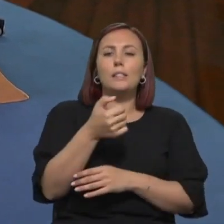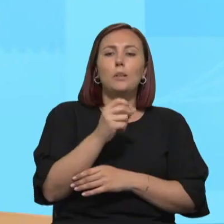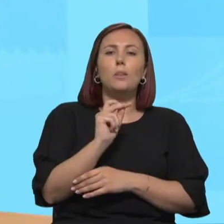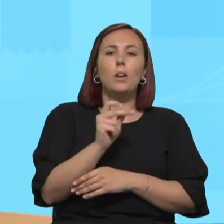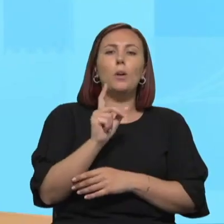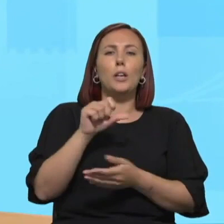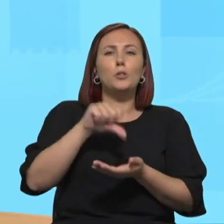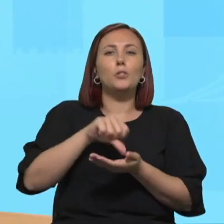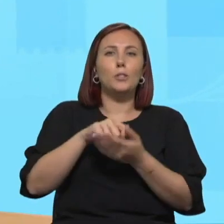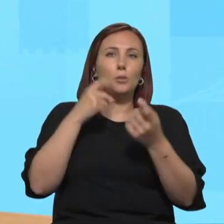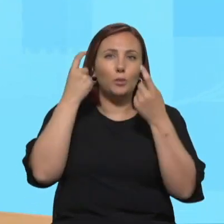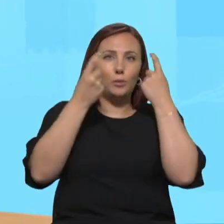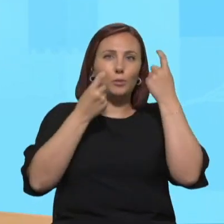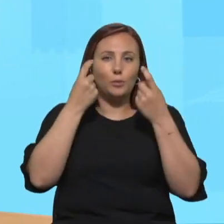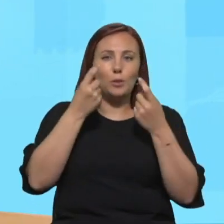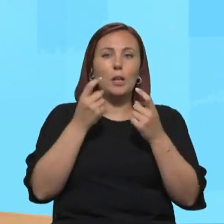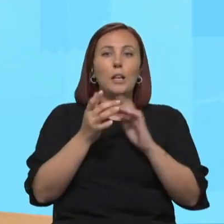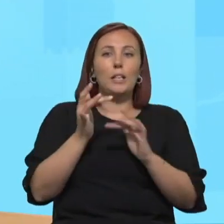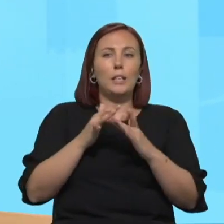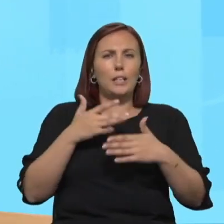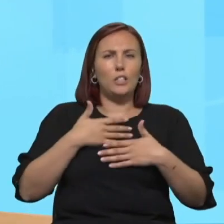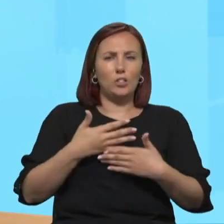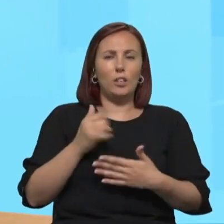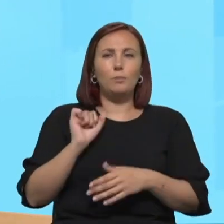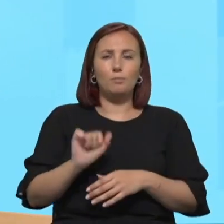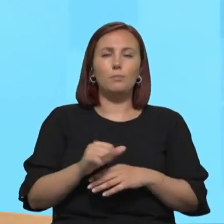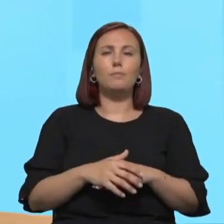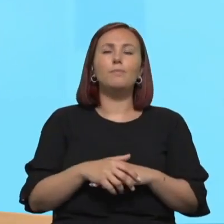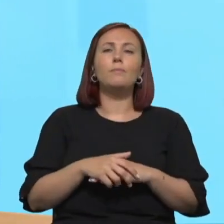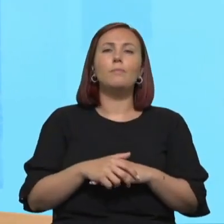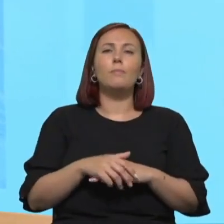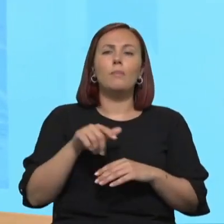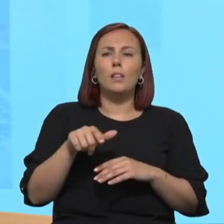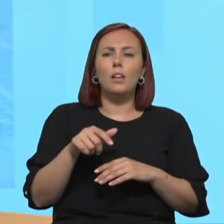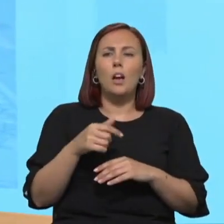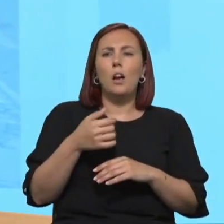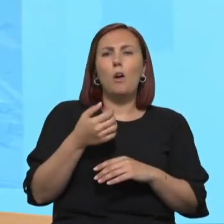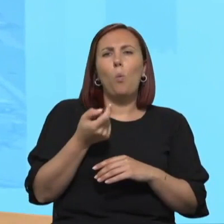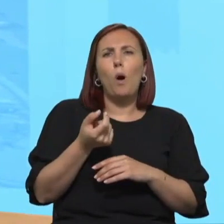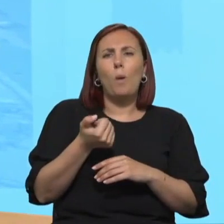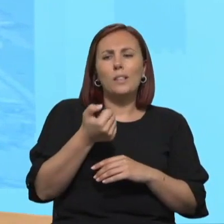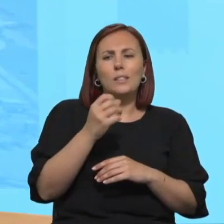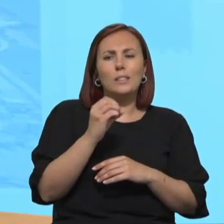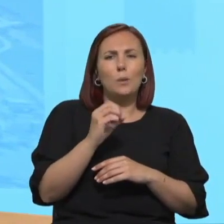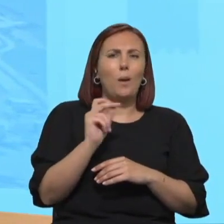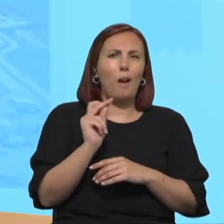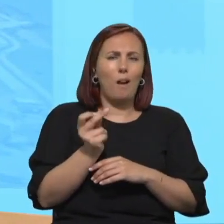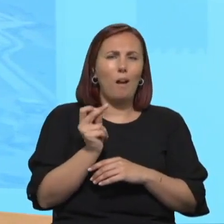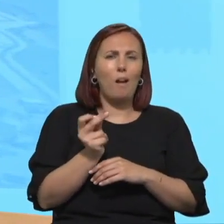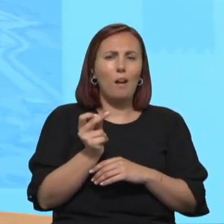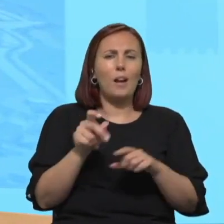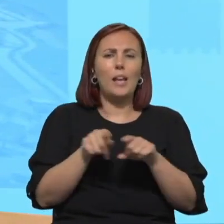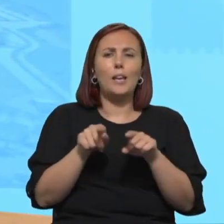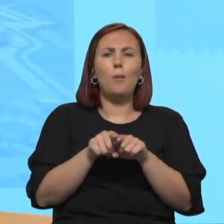de Reflexão Cristã. Tem sido também nestas quase 5 décadas uma